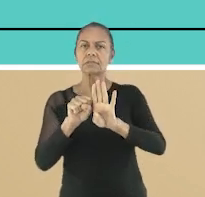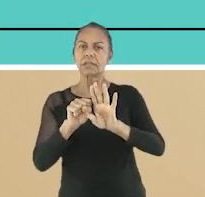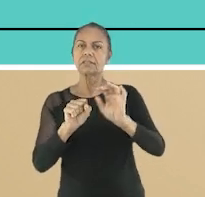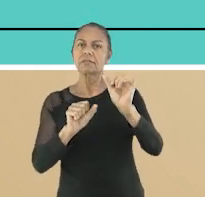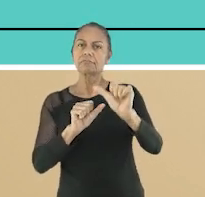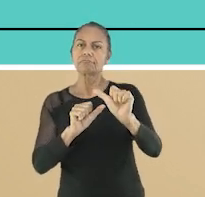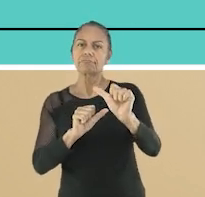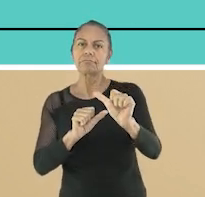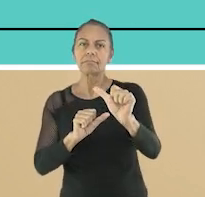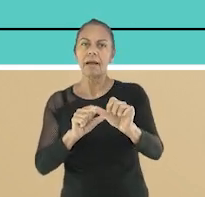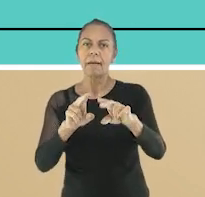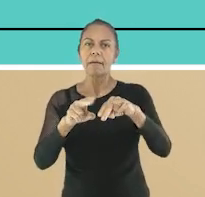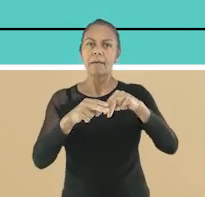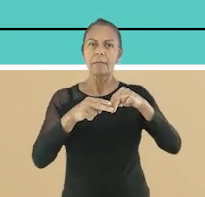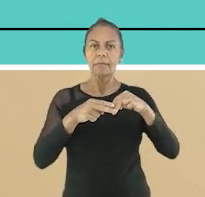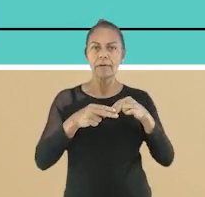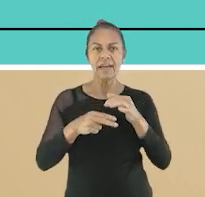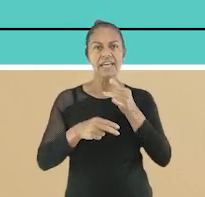exemplos do cotidiano.